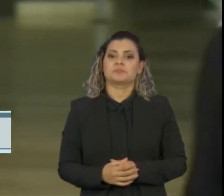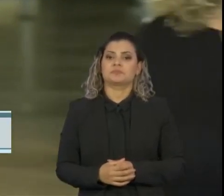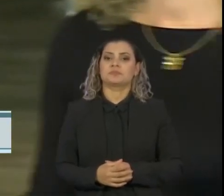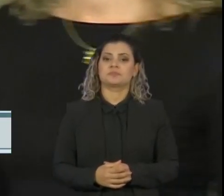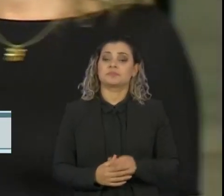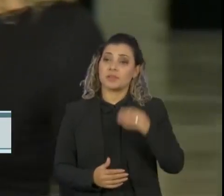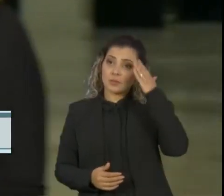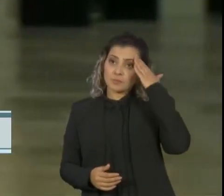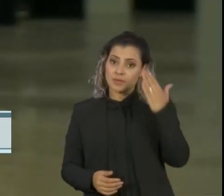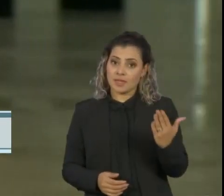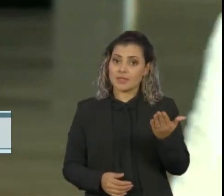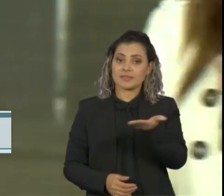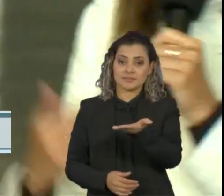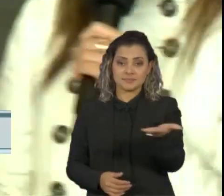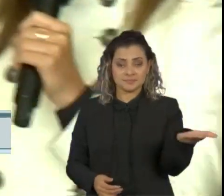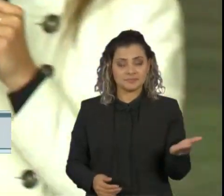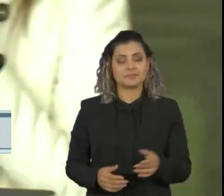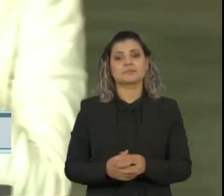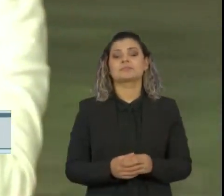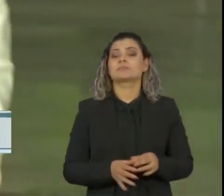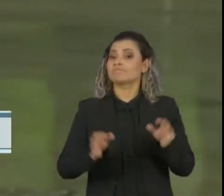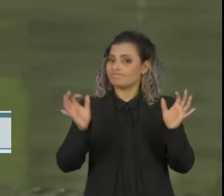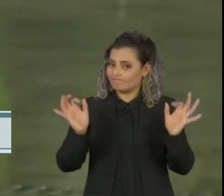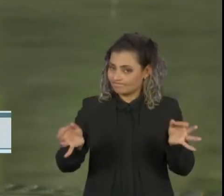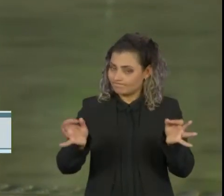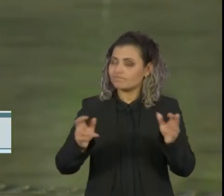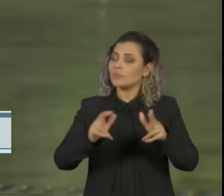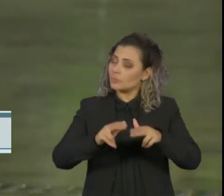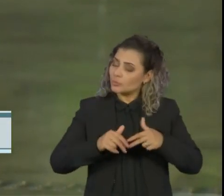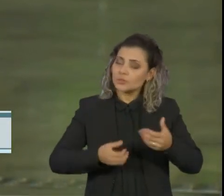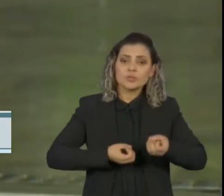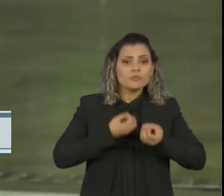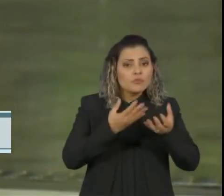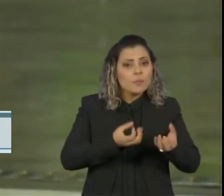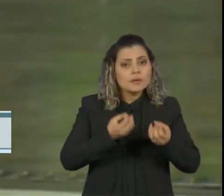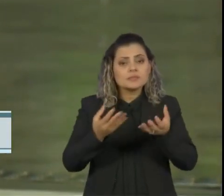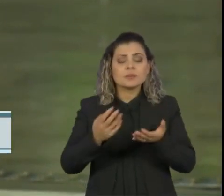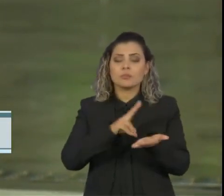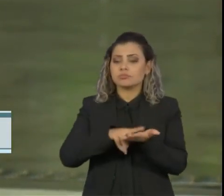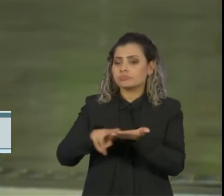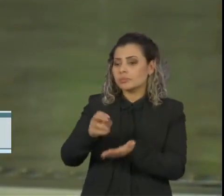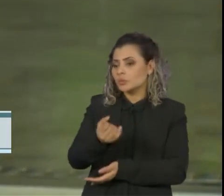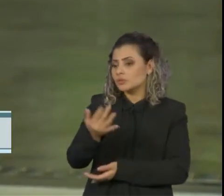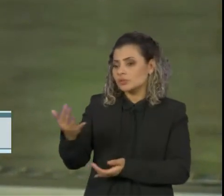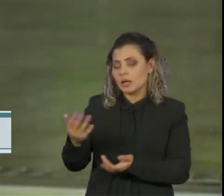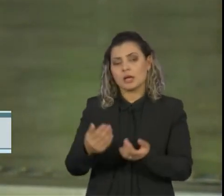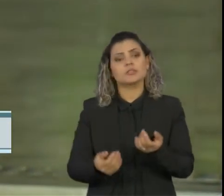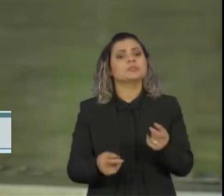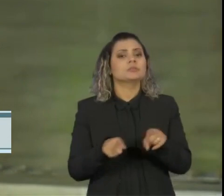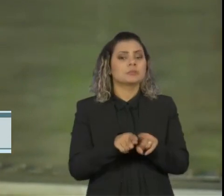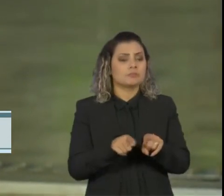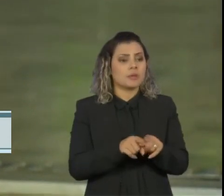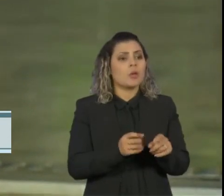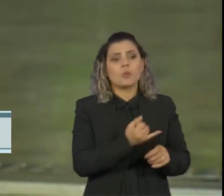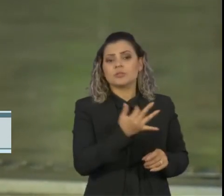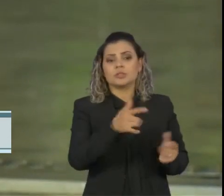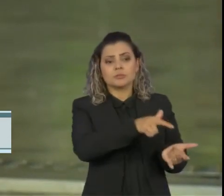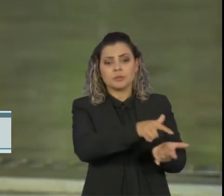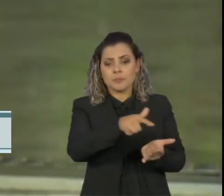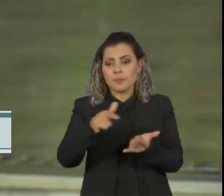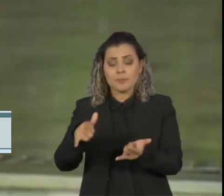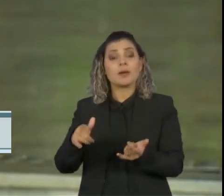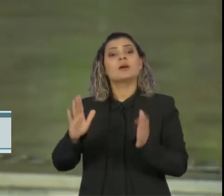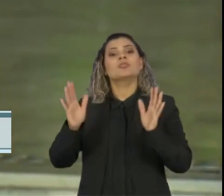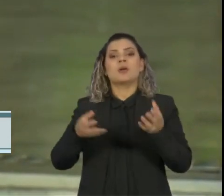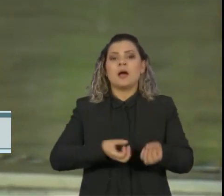Muito obrigada, Vignoli. Exatamente por isso, os dados de ocupação de leitos e internações também estão